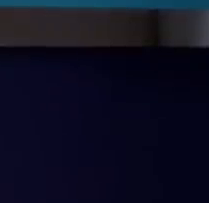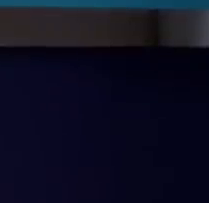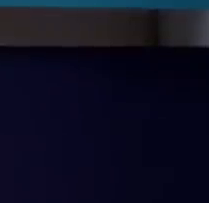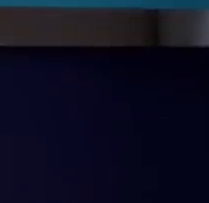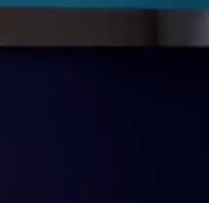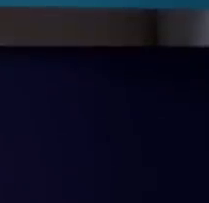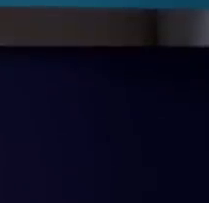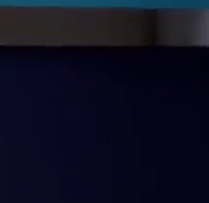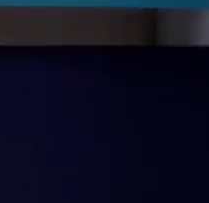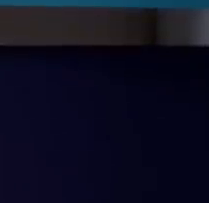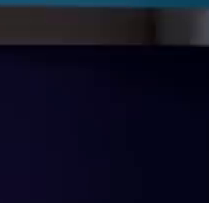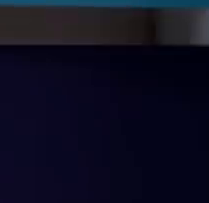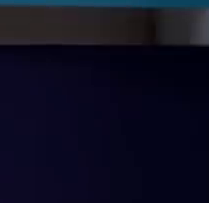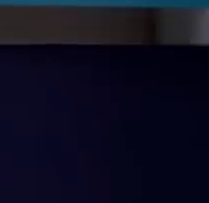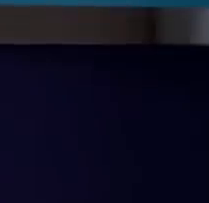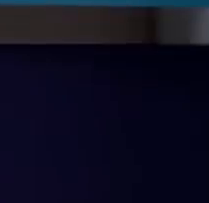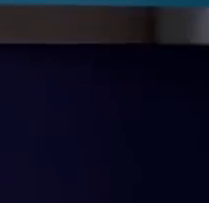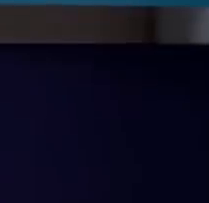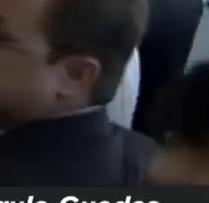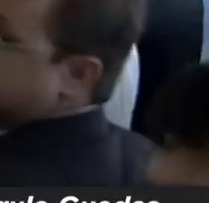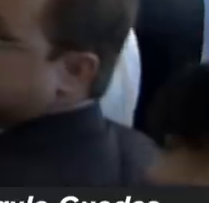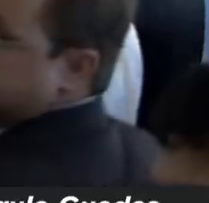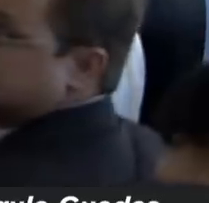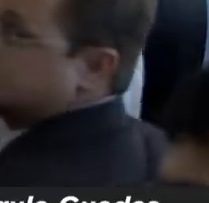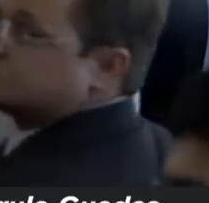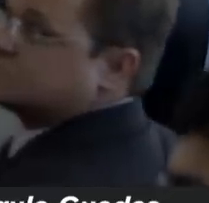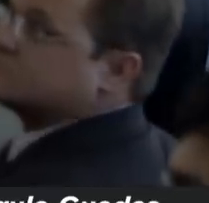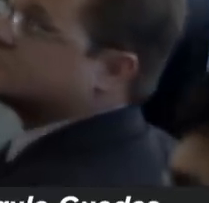com a presença do presidente Jair Bolsonaro.